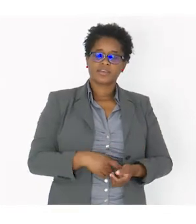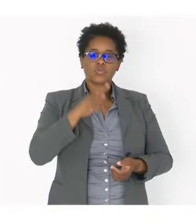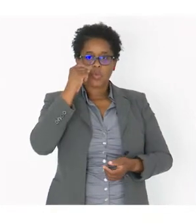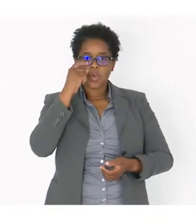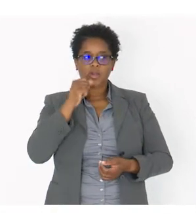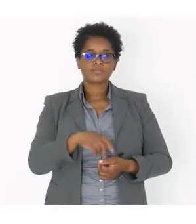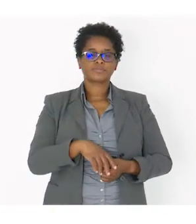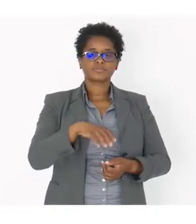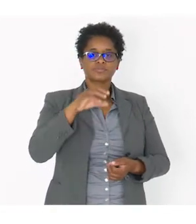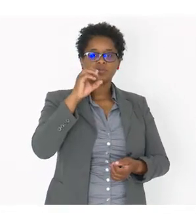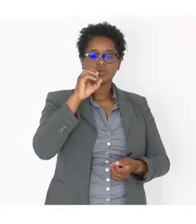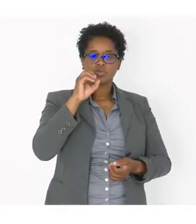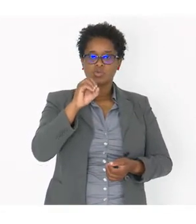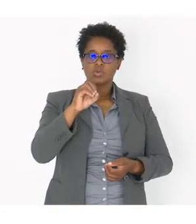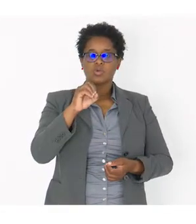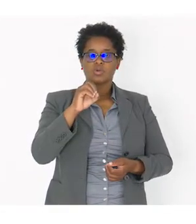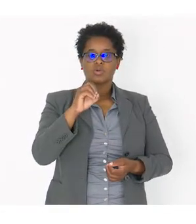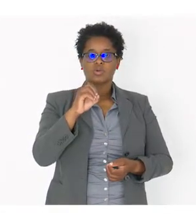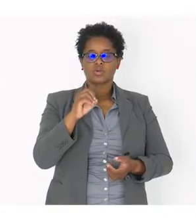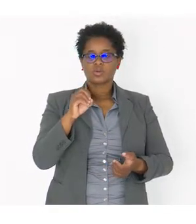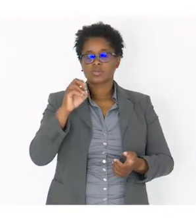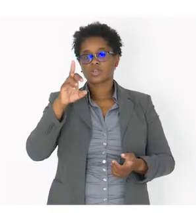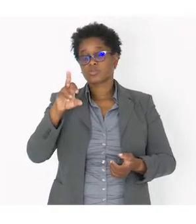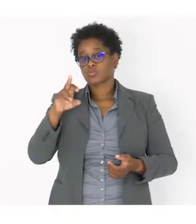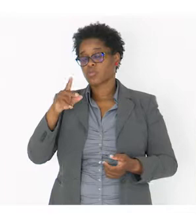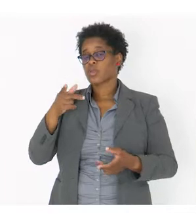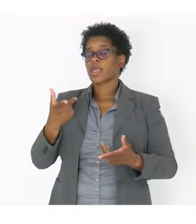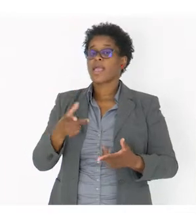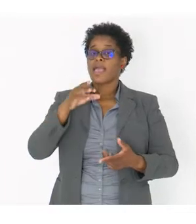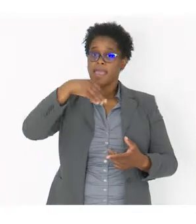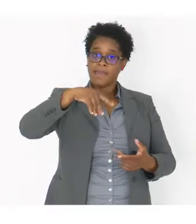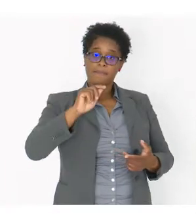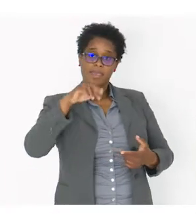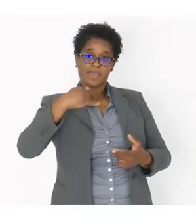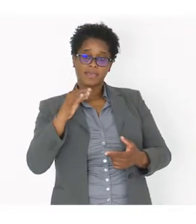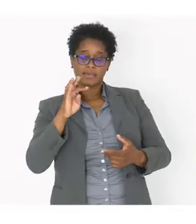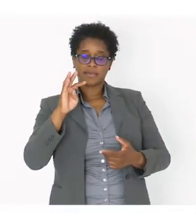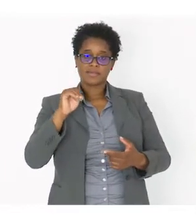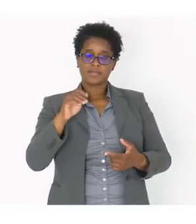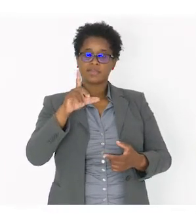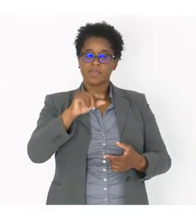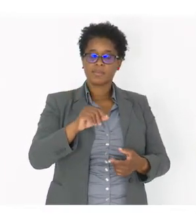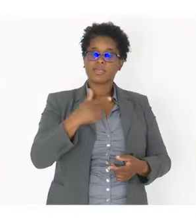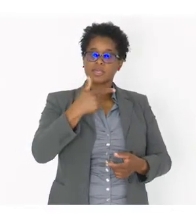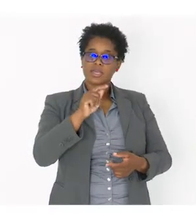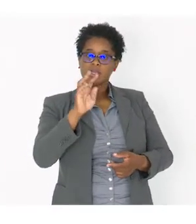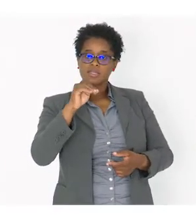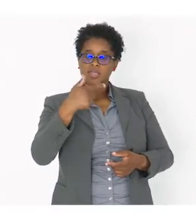homens, os órgãos reprodutores são o pênis e os